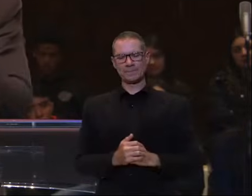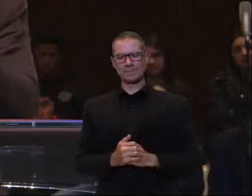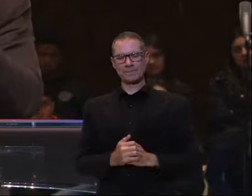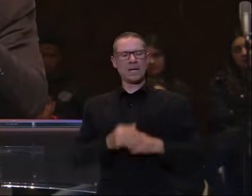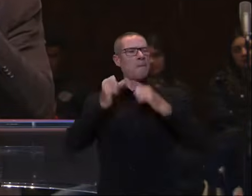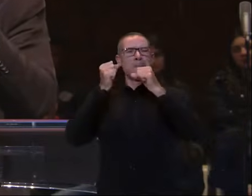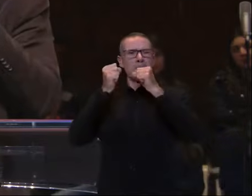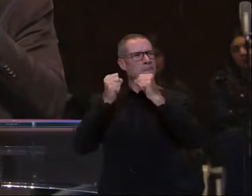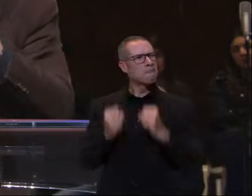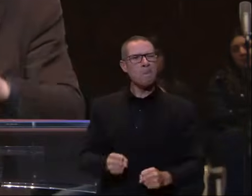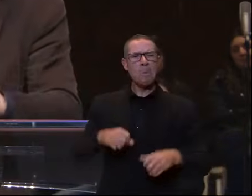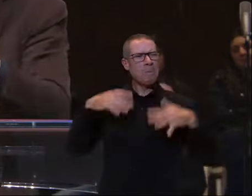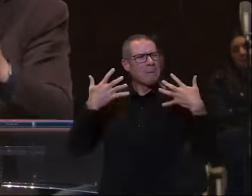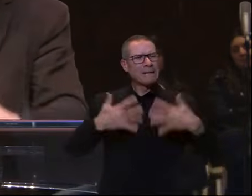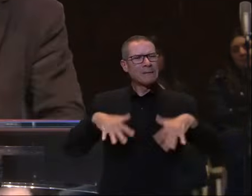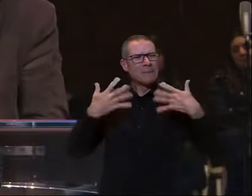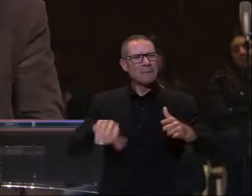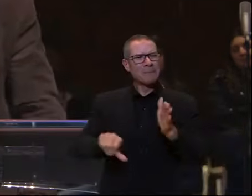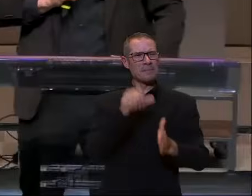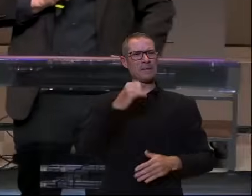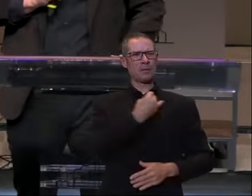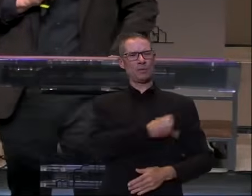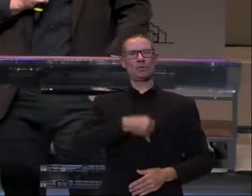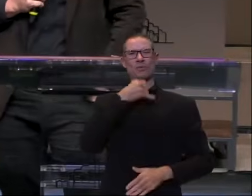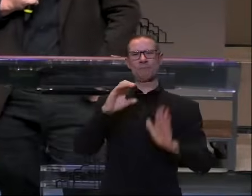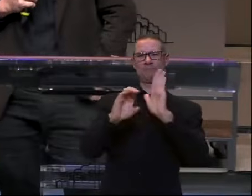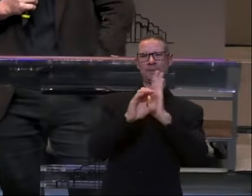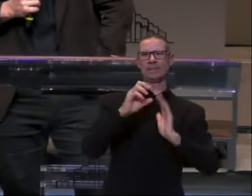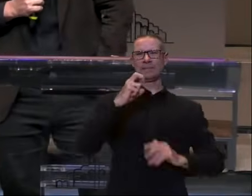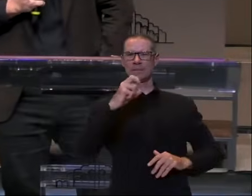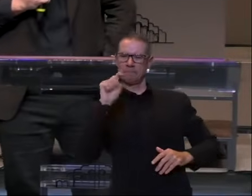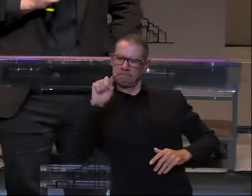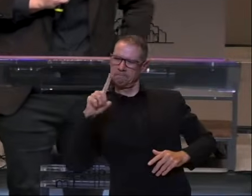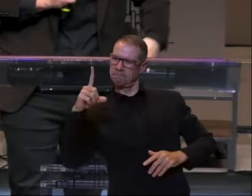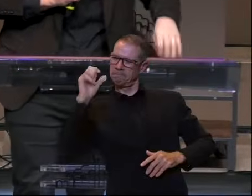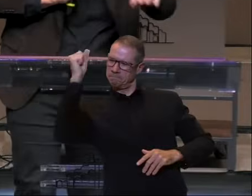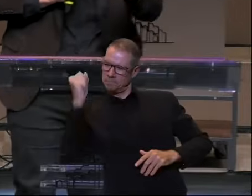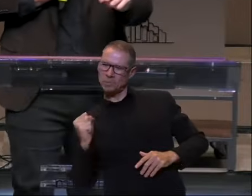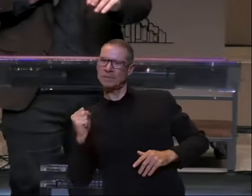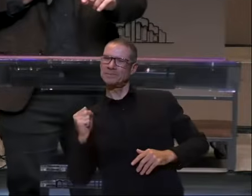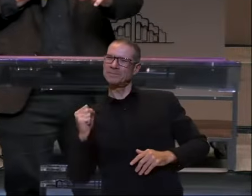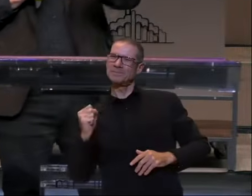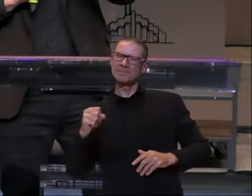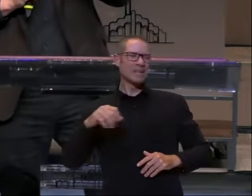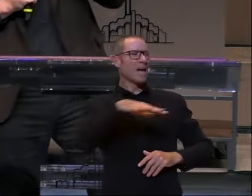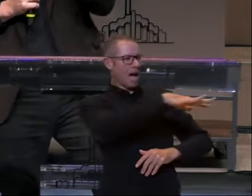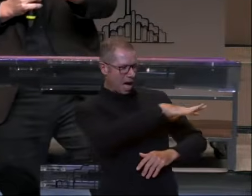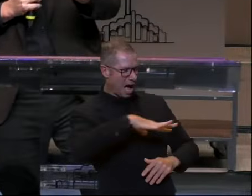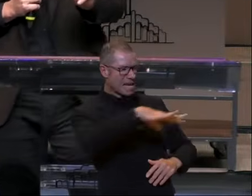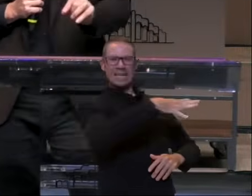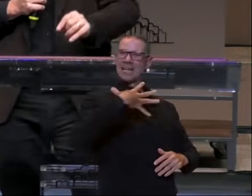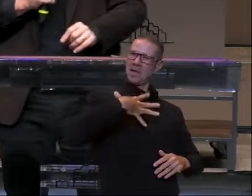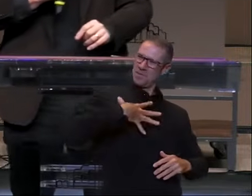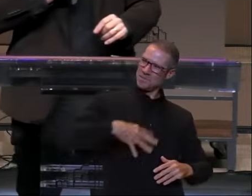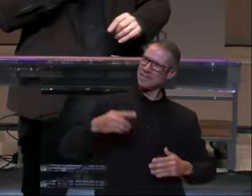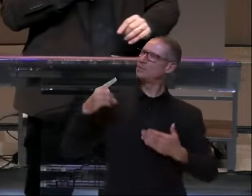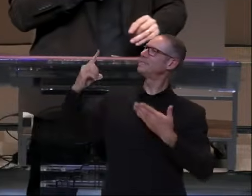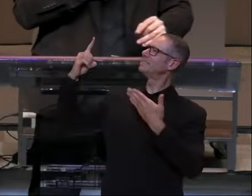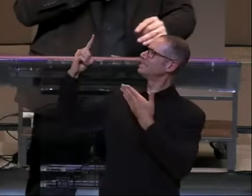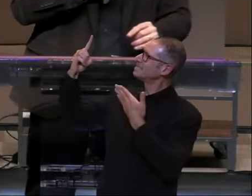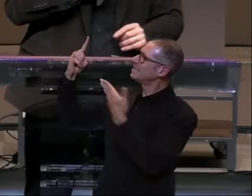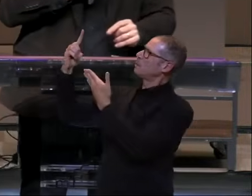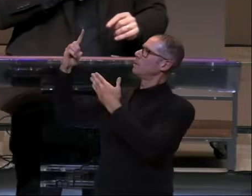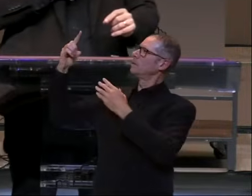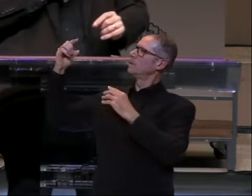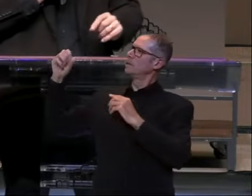Isso é poderoso demais. 1 João 5,18, a Bíblia vai dizer: aqueles que são filhos de Deus,